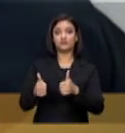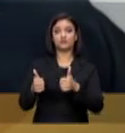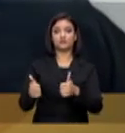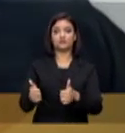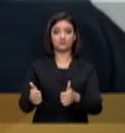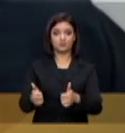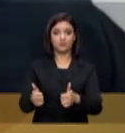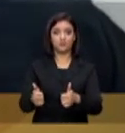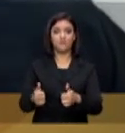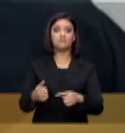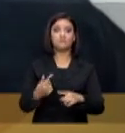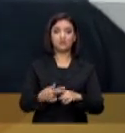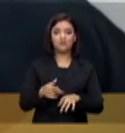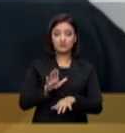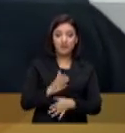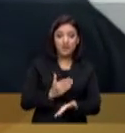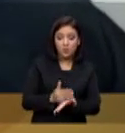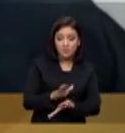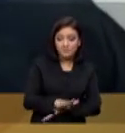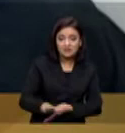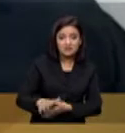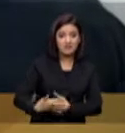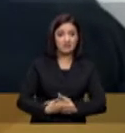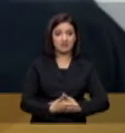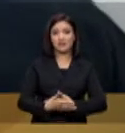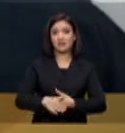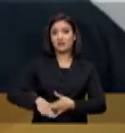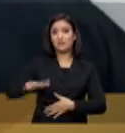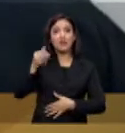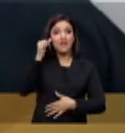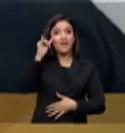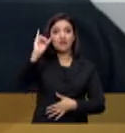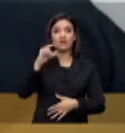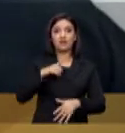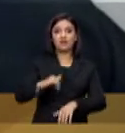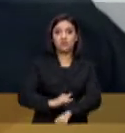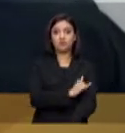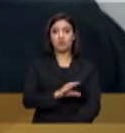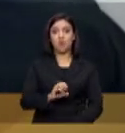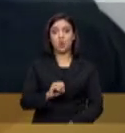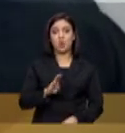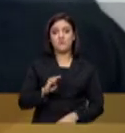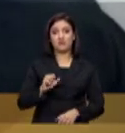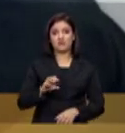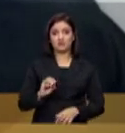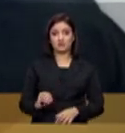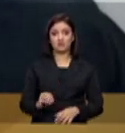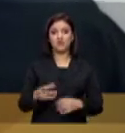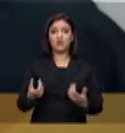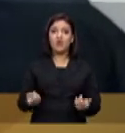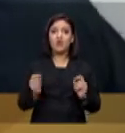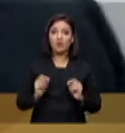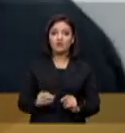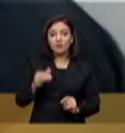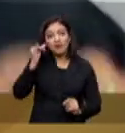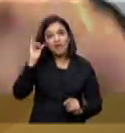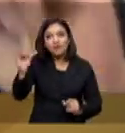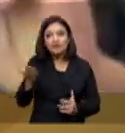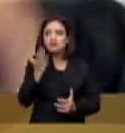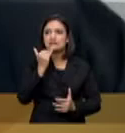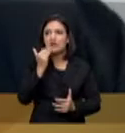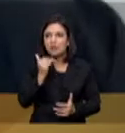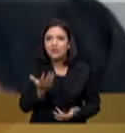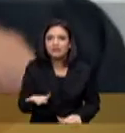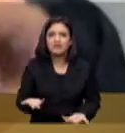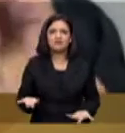do norte-americano desde o primeiro tempo de vida, é o combate à obesidade, é o combate à alimentação ultraprocessada. Isso